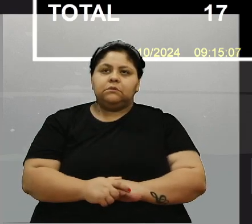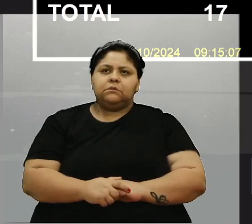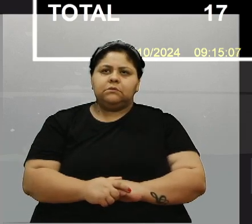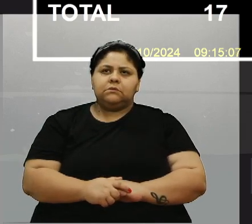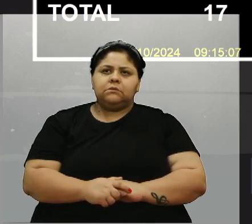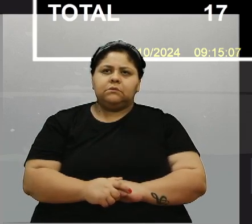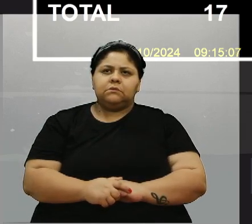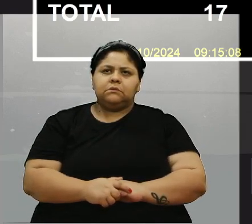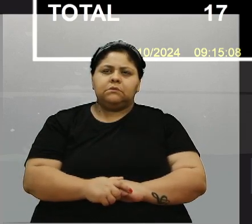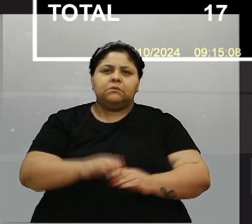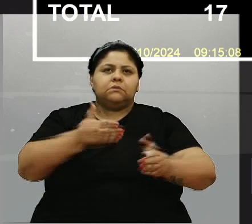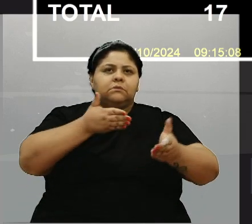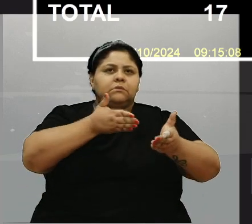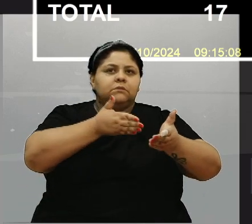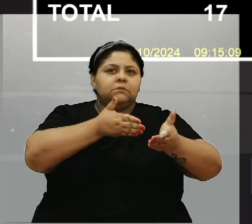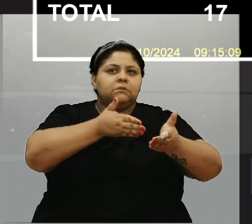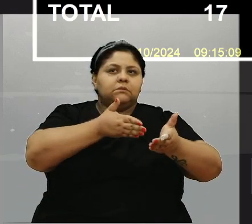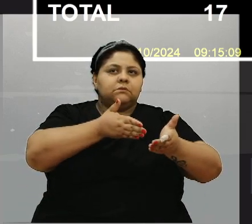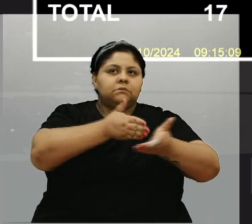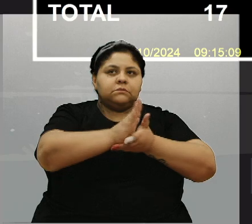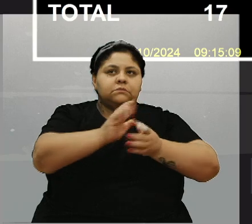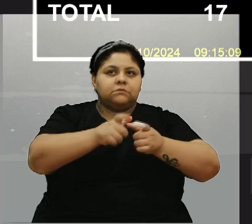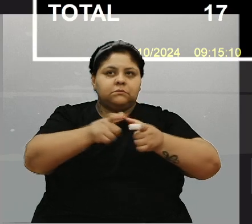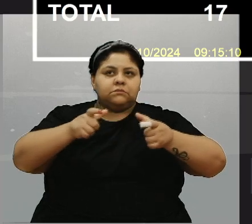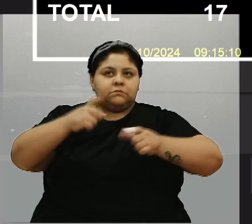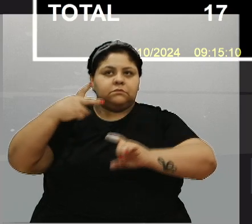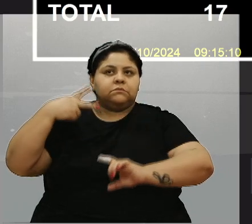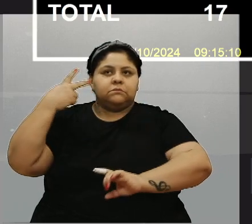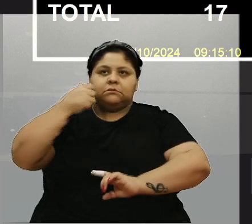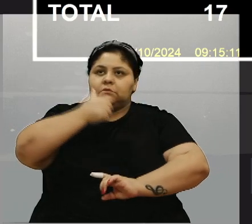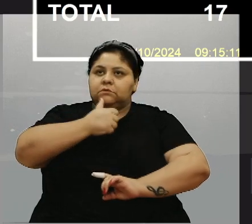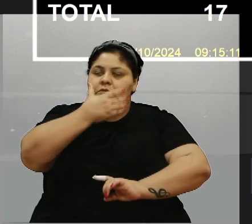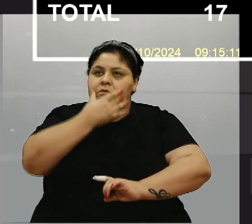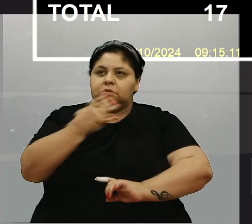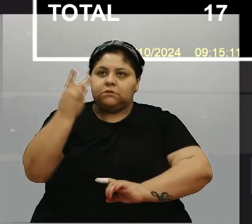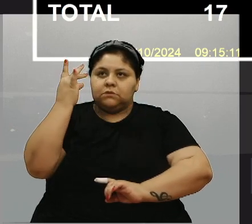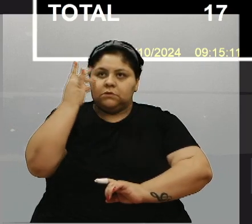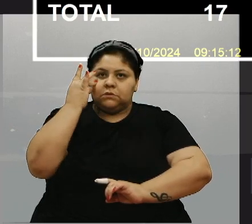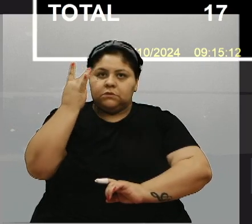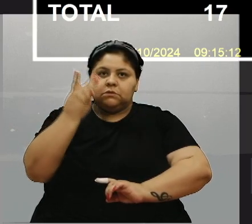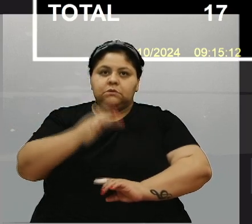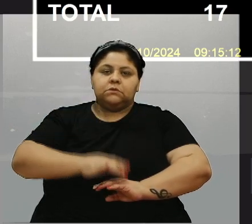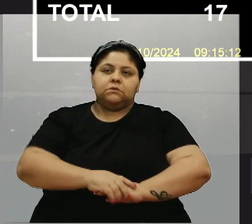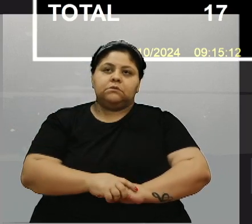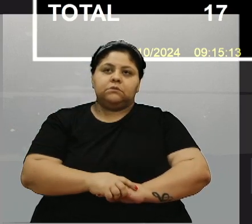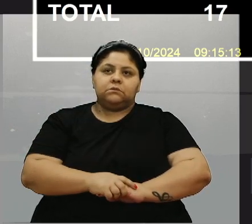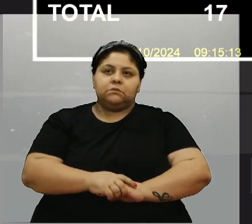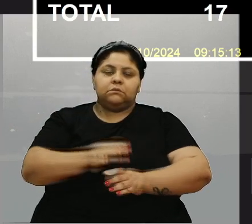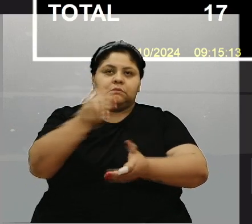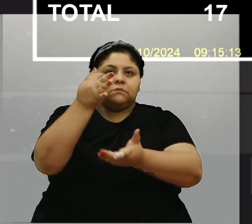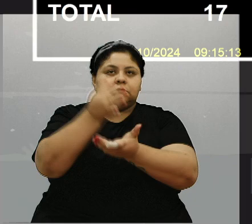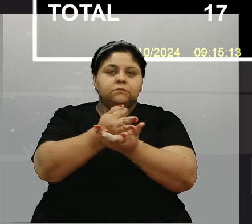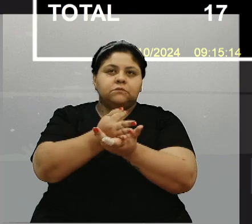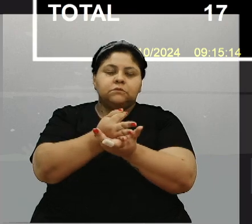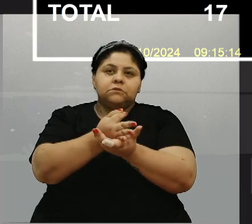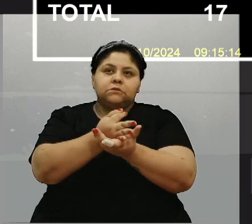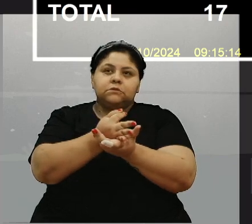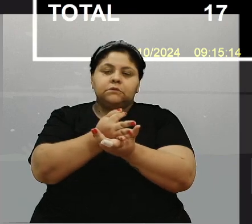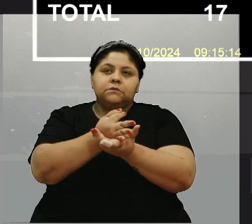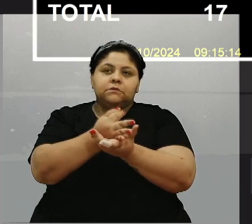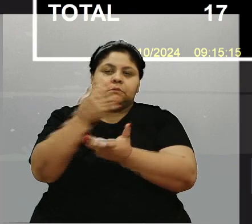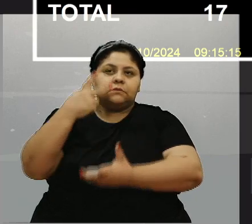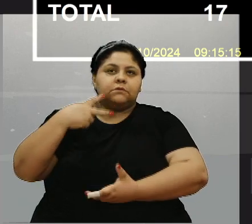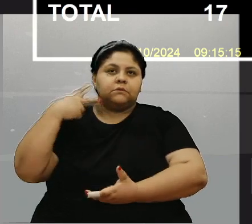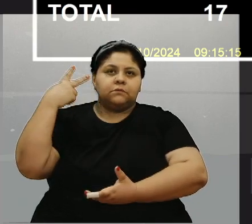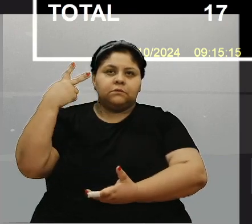Foi aprovado por unanimidade dos vereadores presentes. Com ausência,